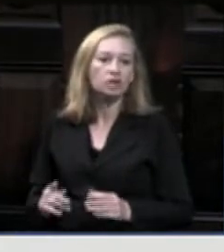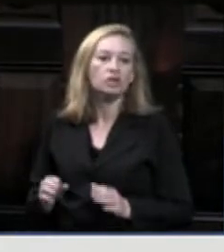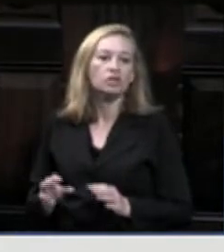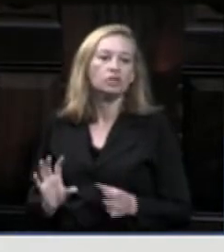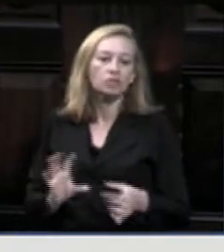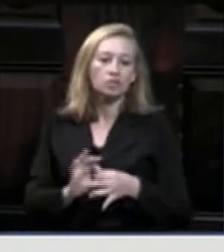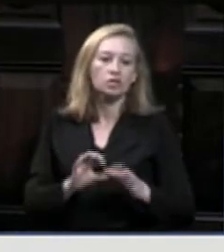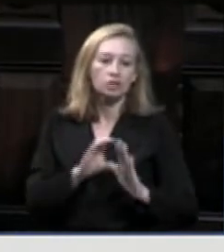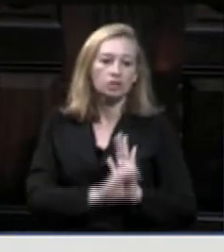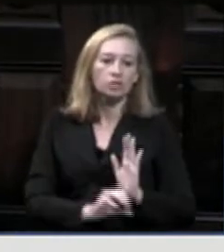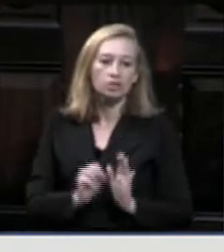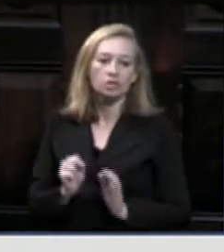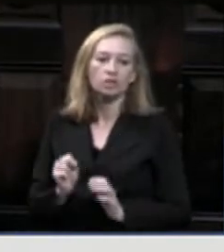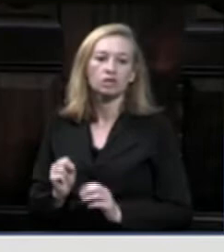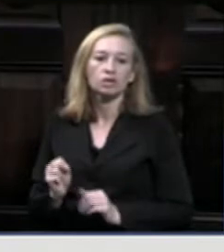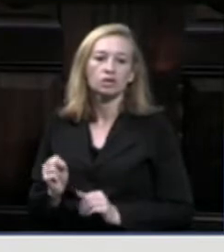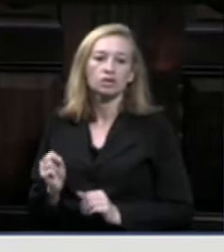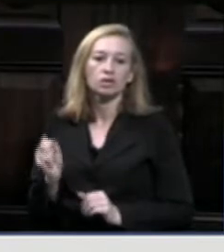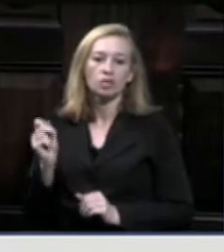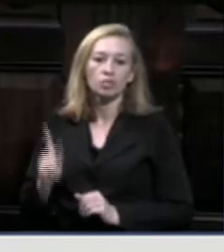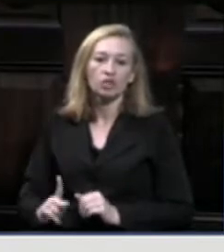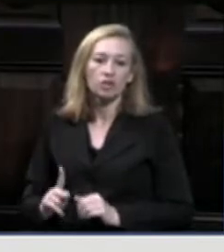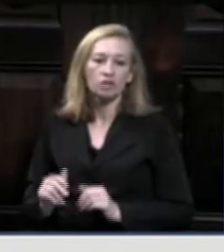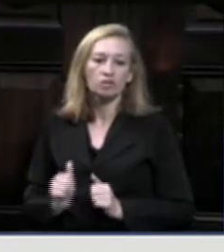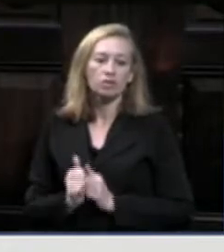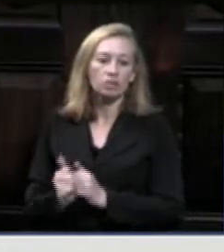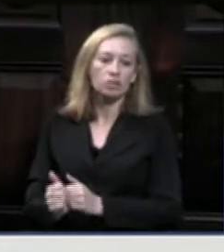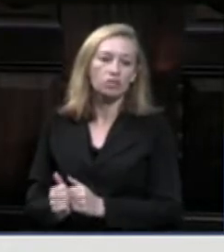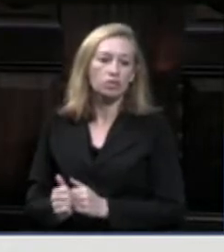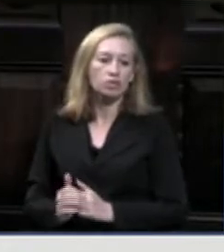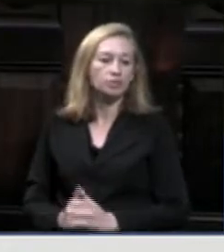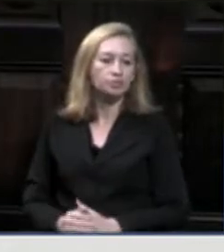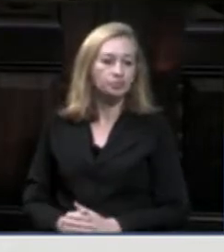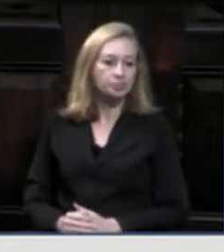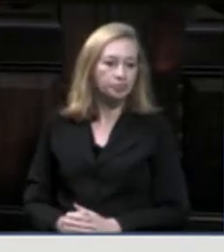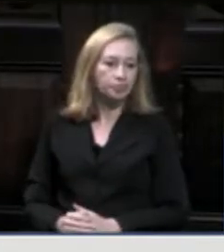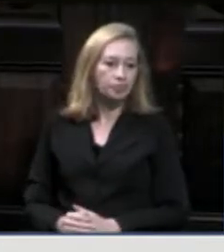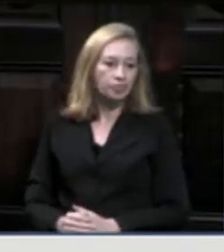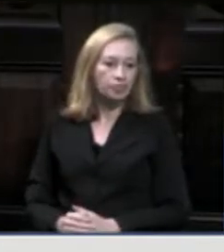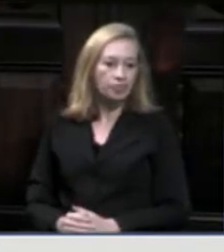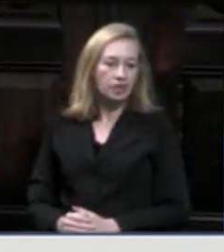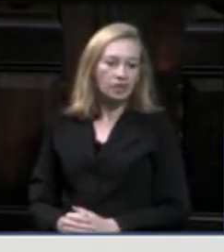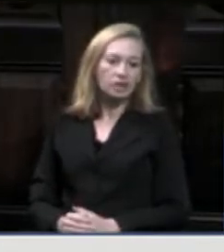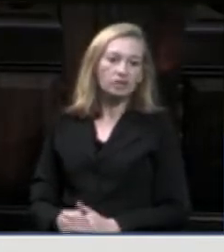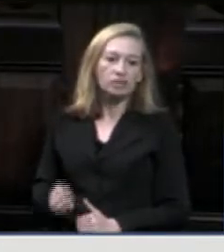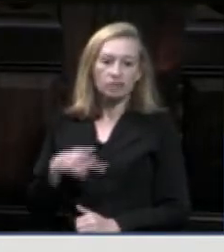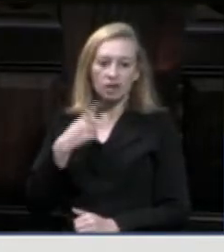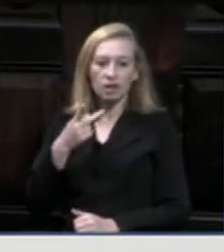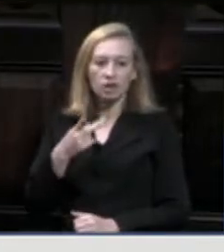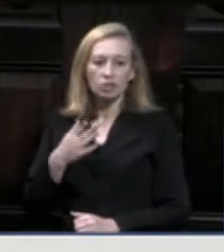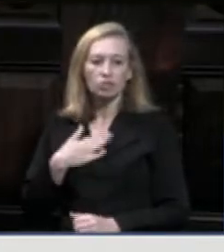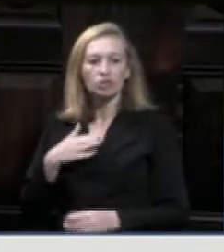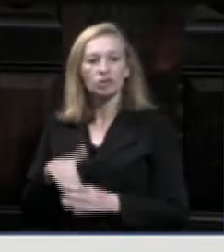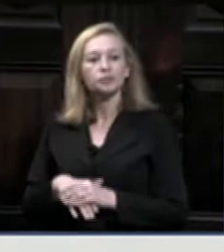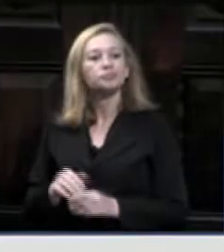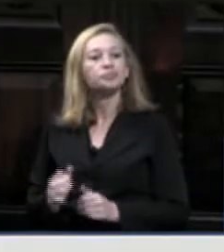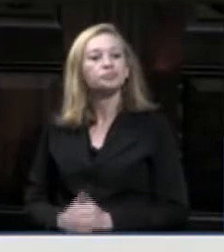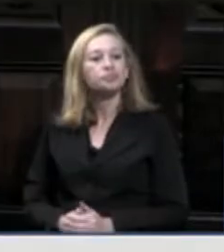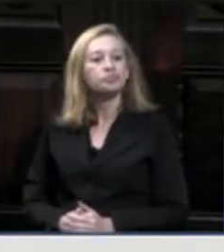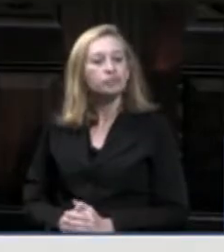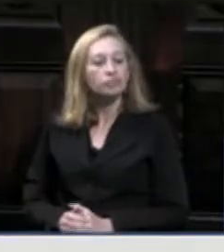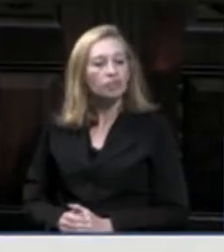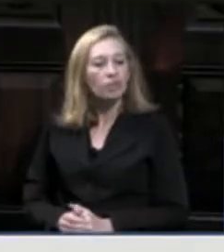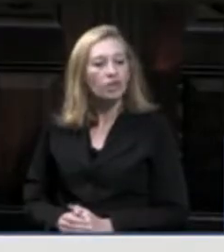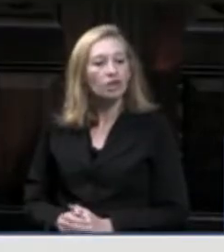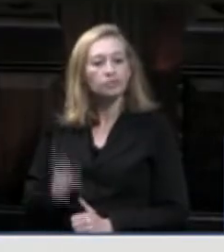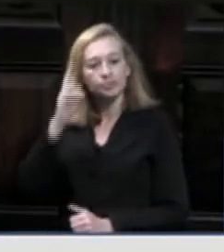emendado. Os senhores que aprovam, permaneçam como estão, aprovado. Vai a autógrafo. Para declarar. Declarar a autora, a deputada enfermeira Rejane.